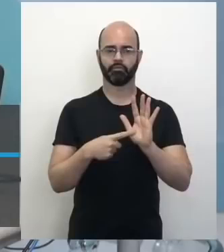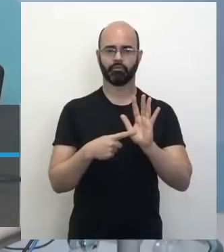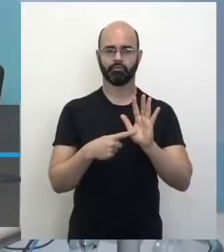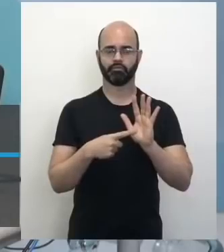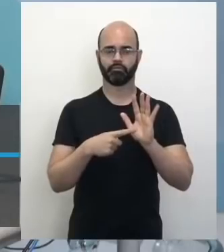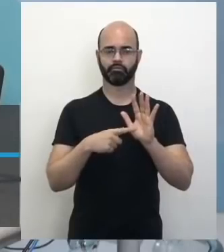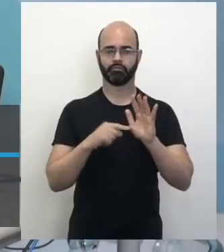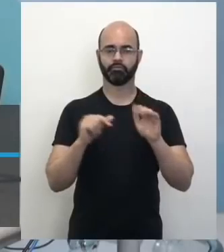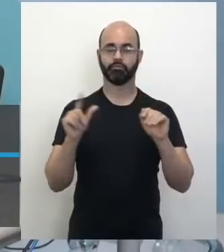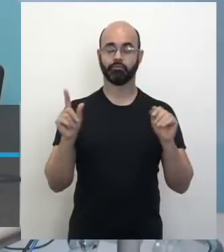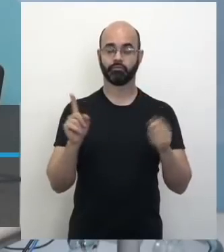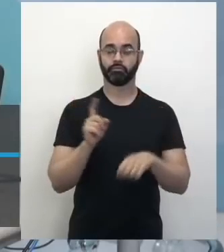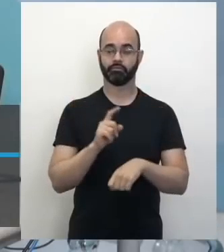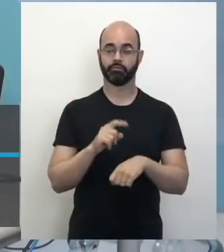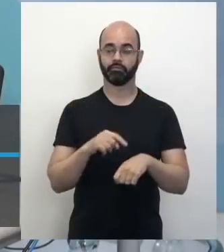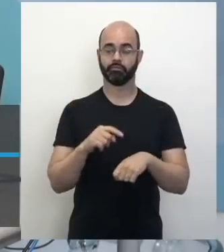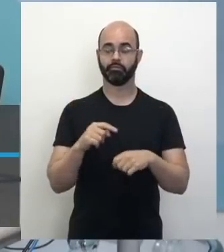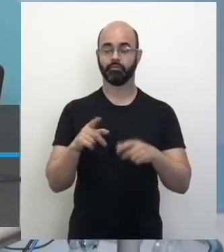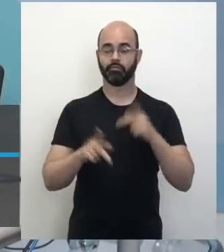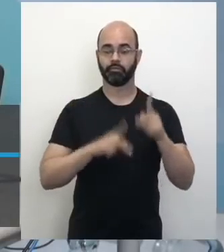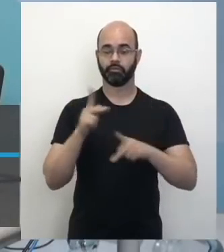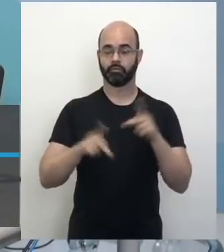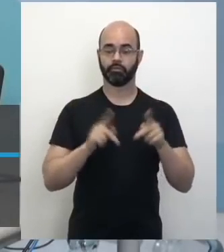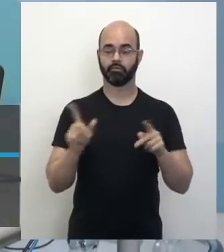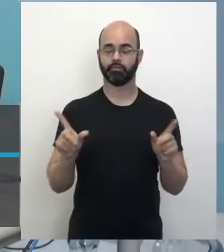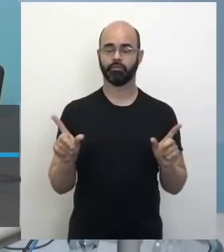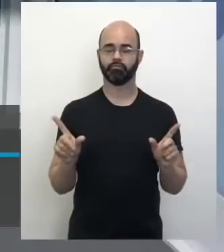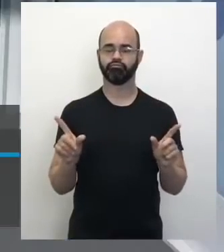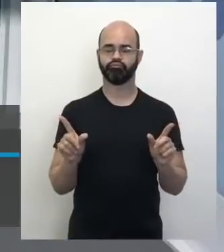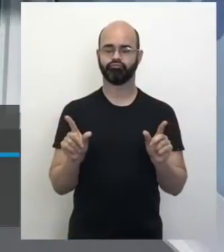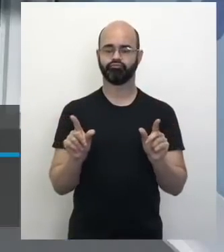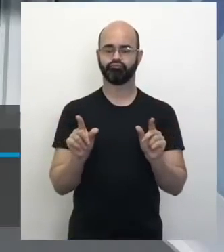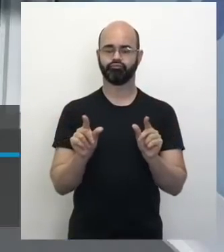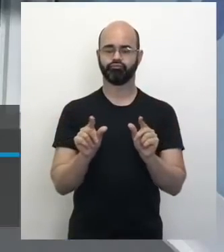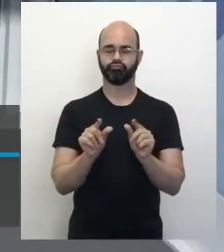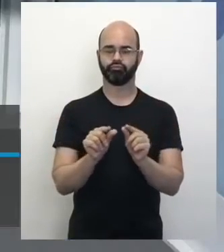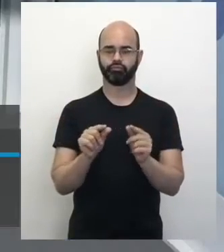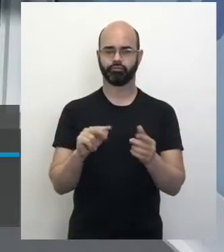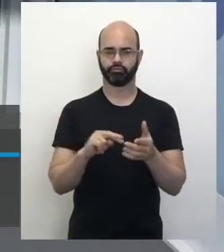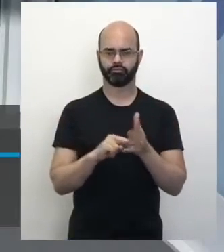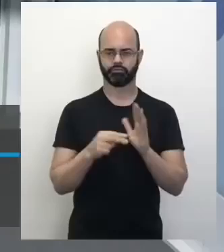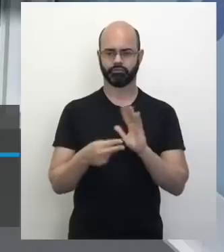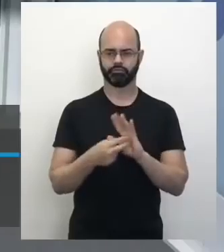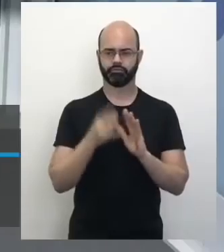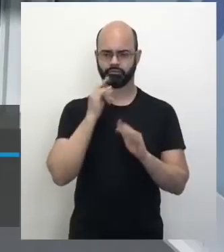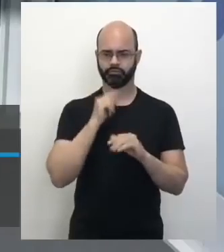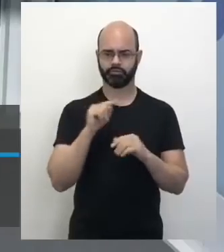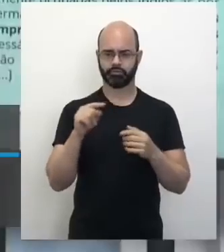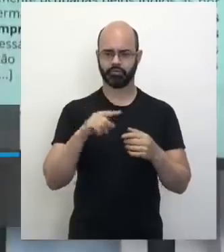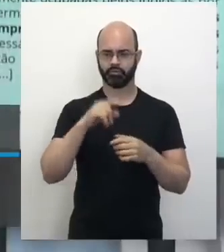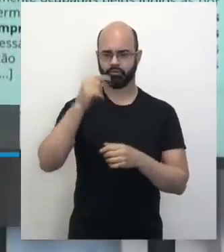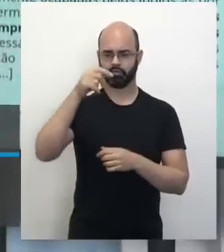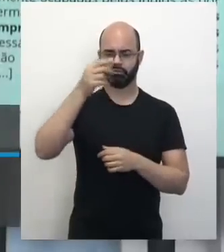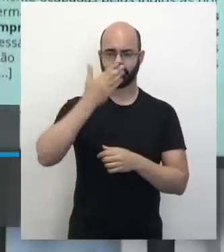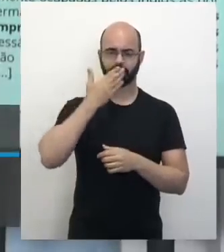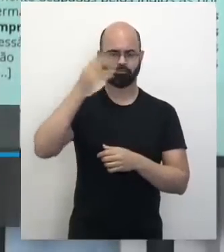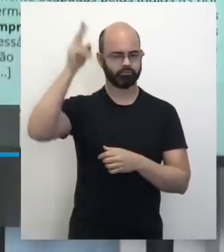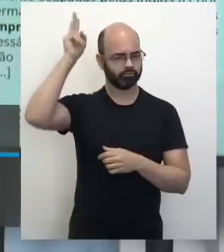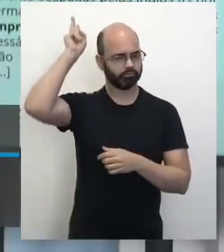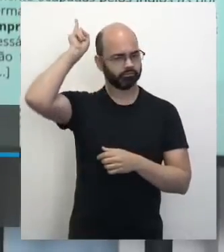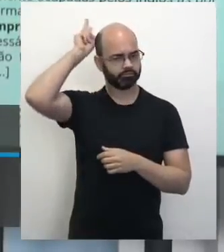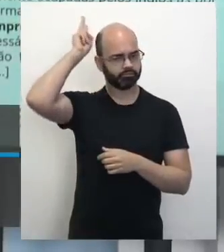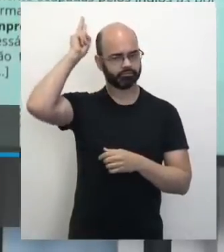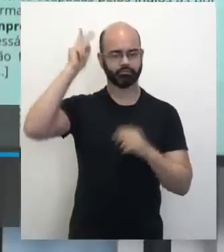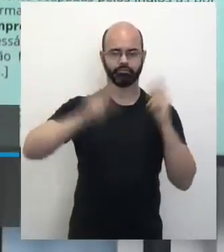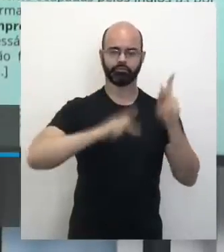uma diminuição da população indígena. Eu coloquei a pirâmide etária até porque, né, que é